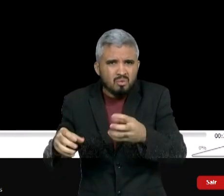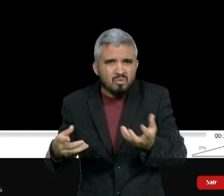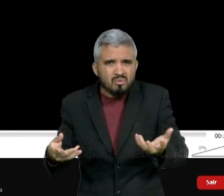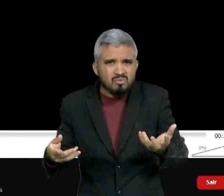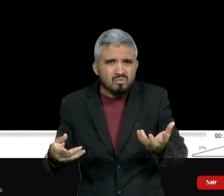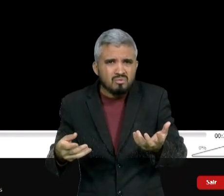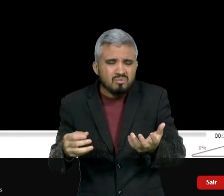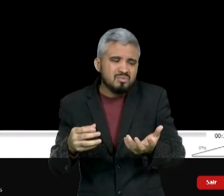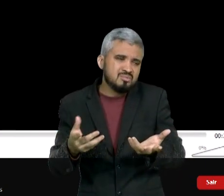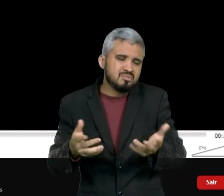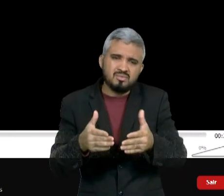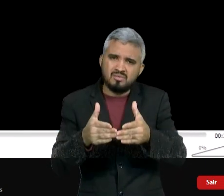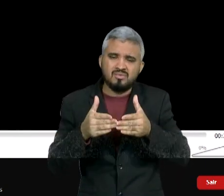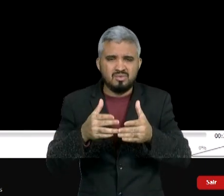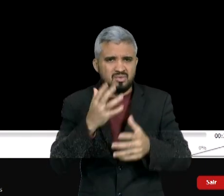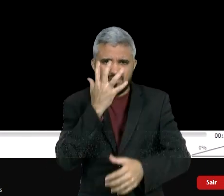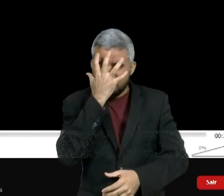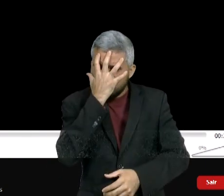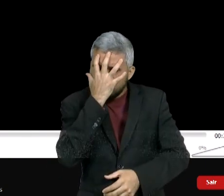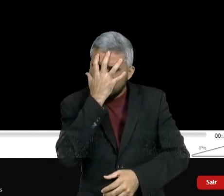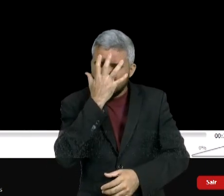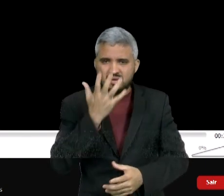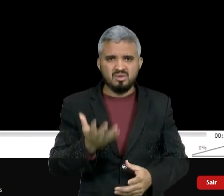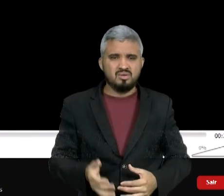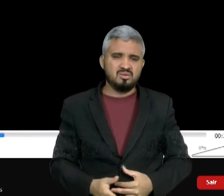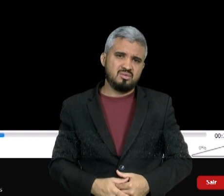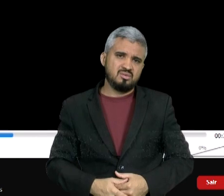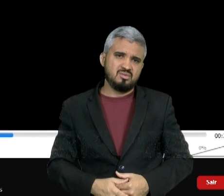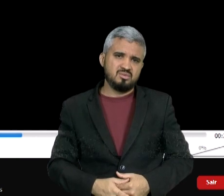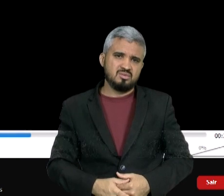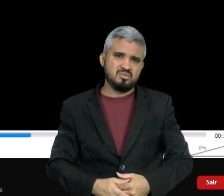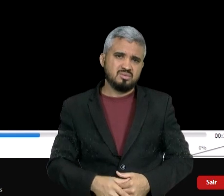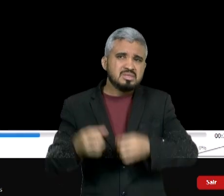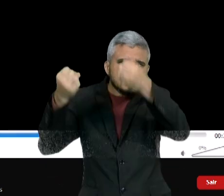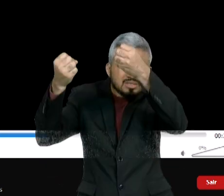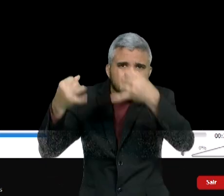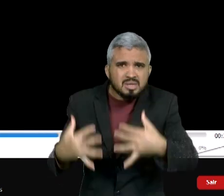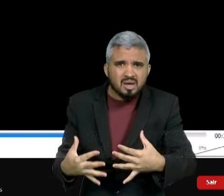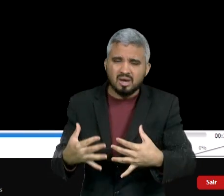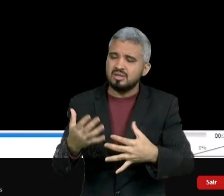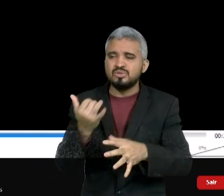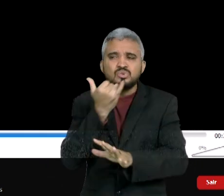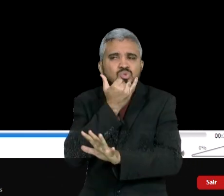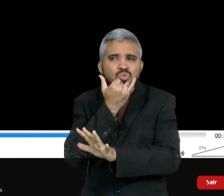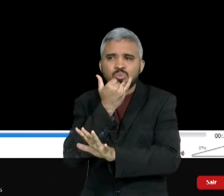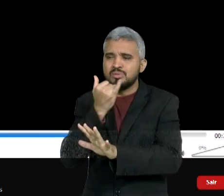cara. Não tem justificativa. Não tem justificativa.